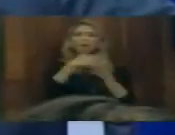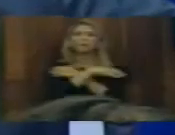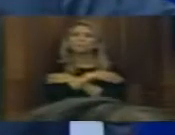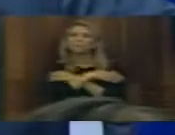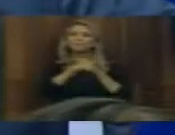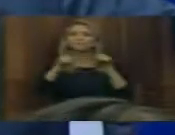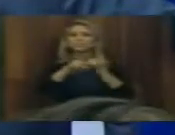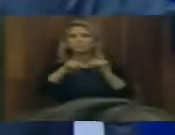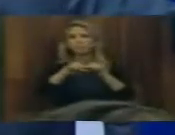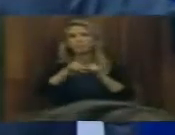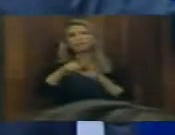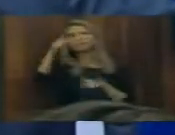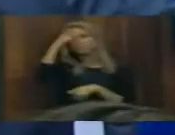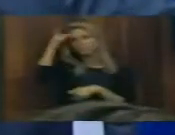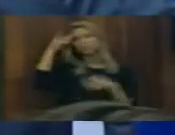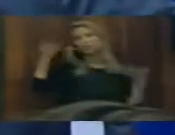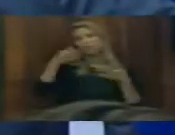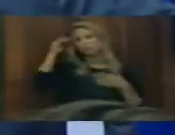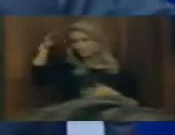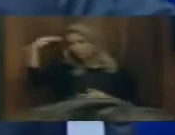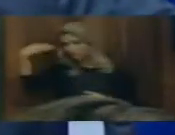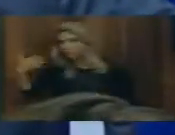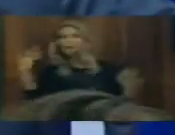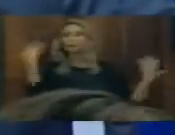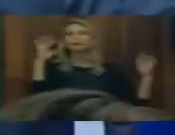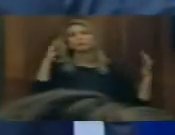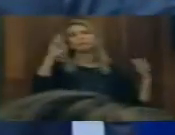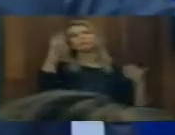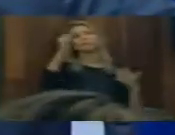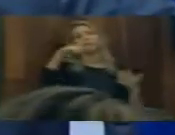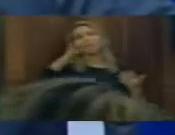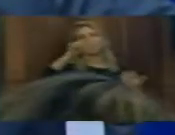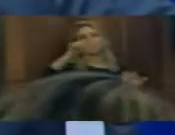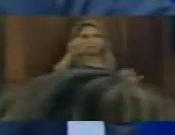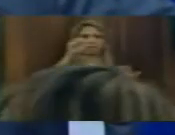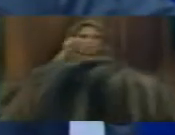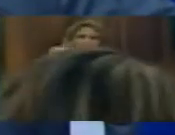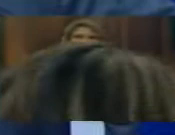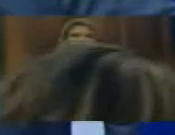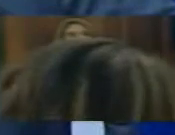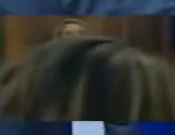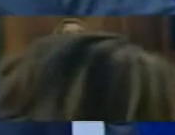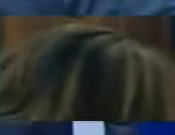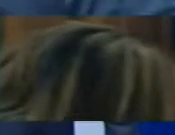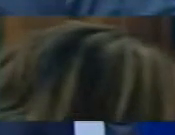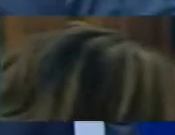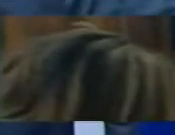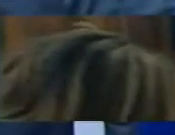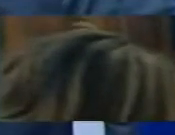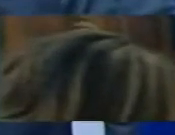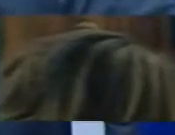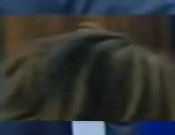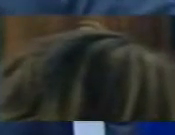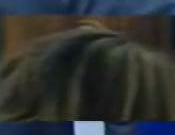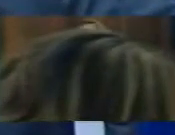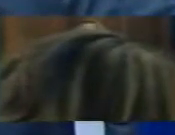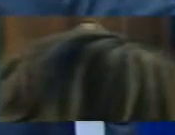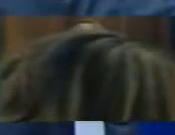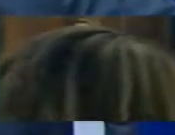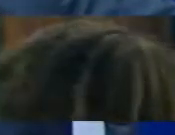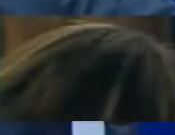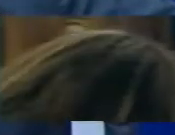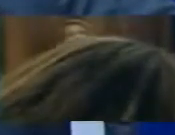a todos agraciados da noite. Parabéns, Railan, por presentear todos nós com o trabalho de eficiência que você vem